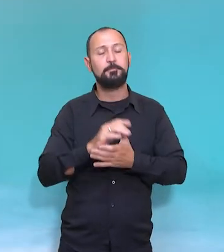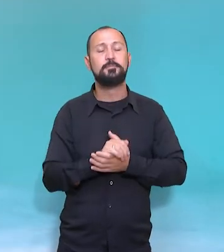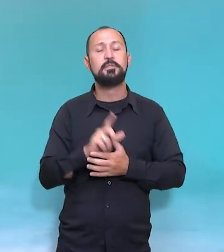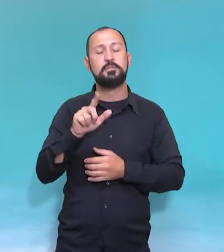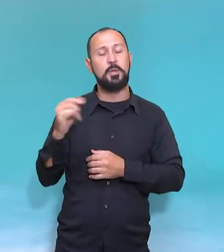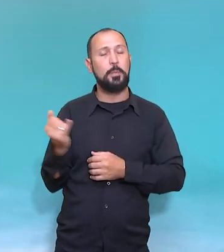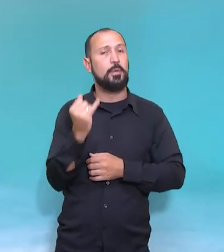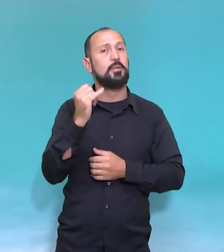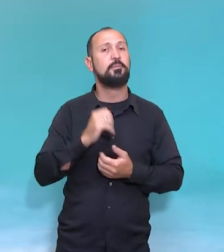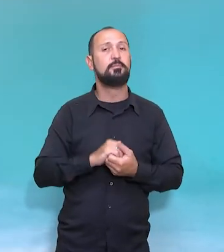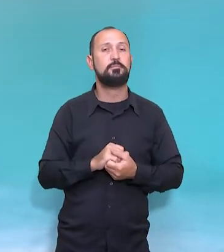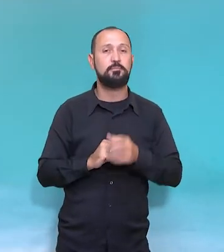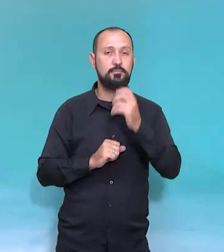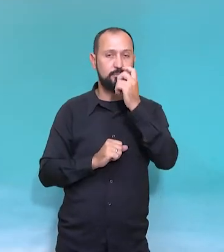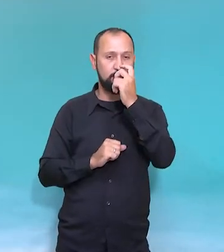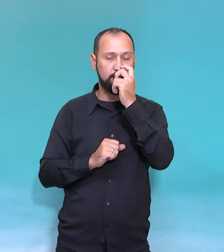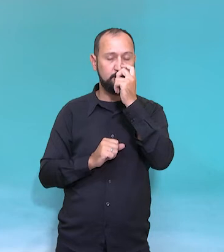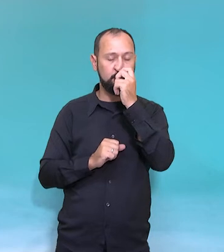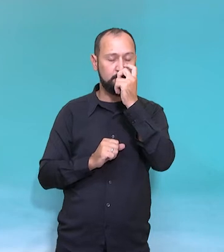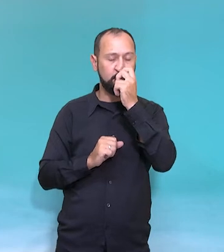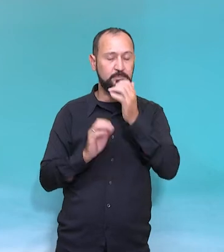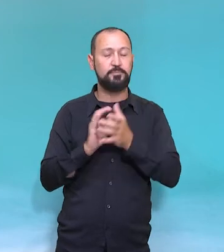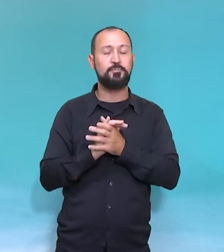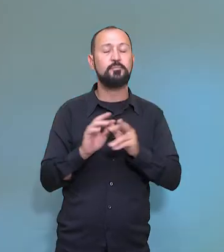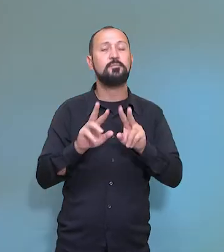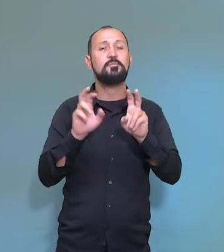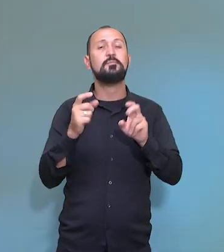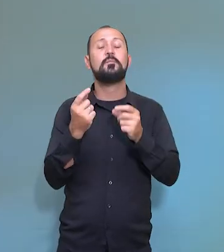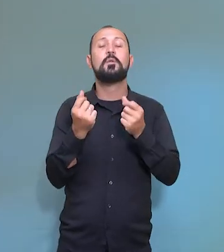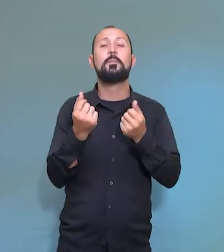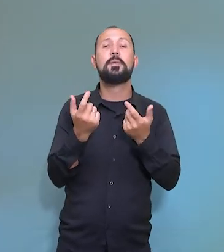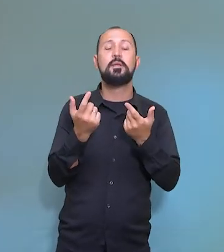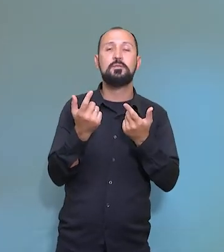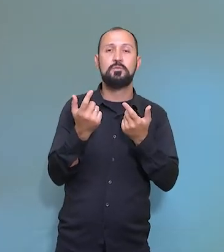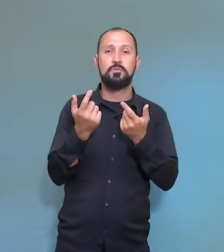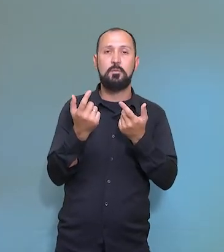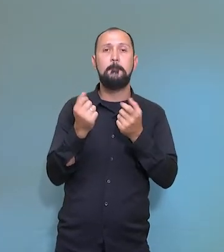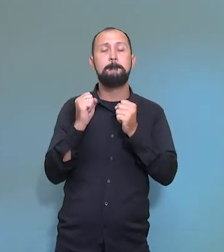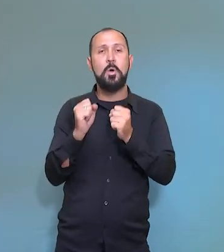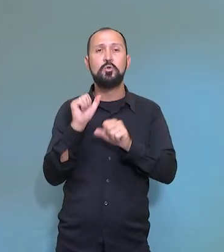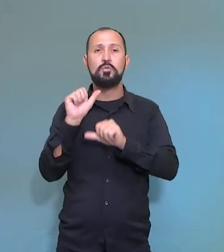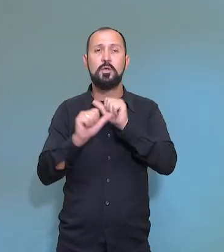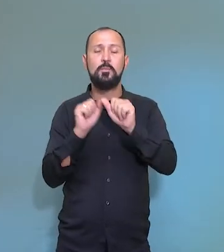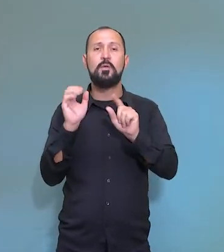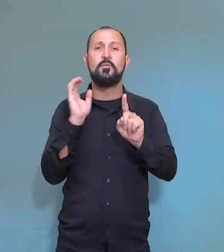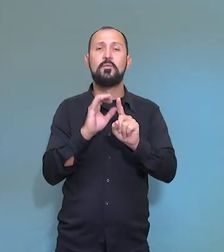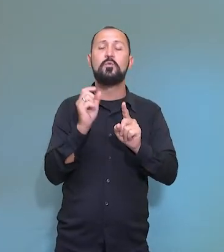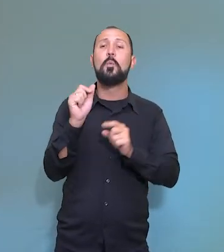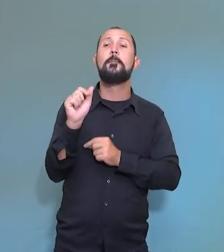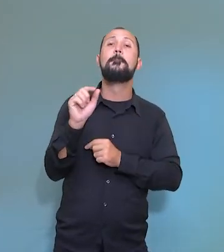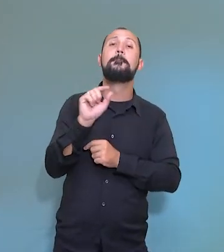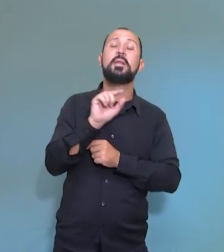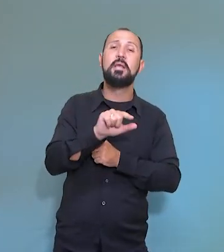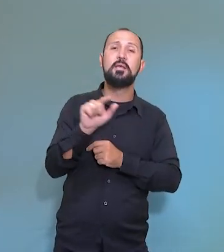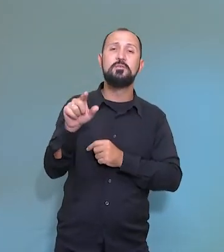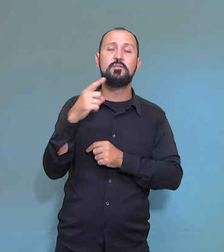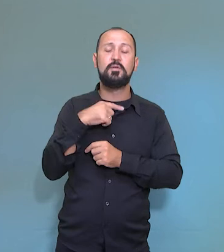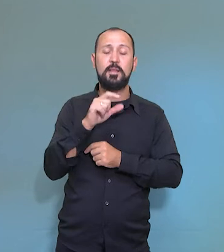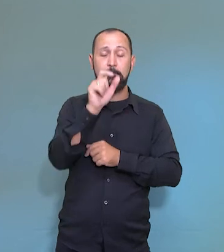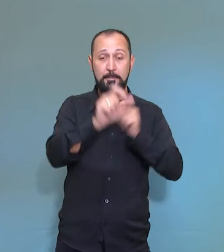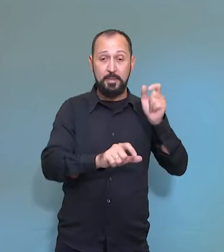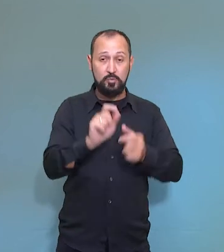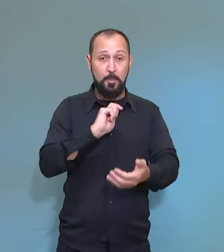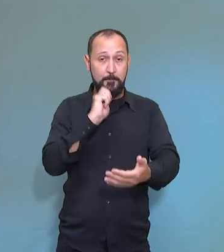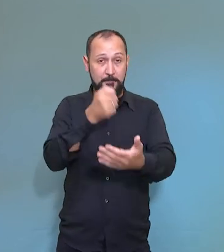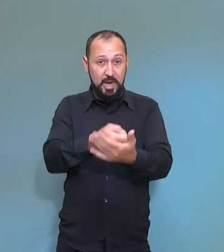ao SERP. Isso é importante dizer. A questão a respeito dos custos, isso tende a ter algum reflexo no custo que vai ter